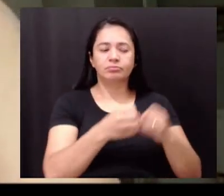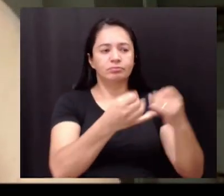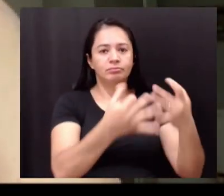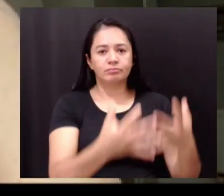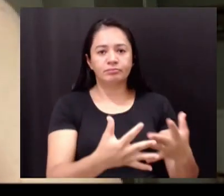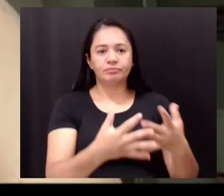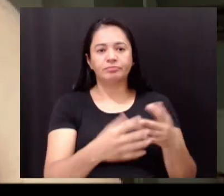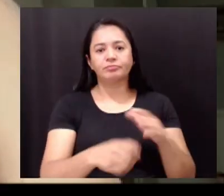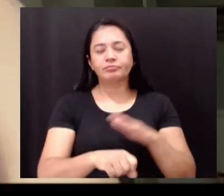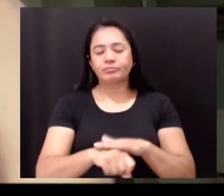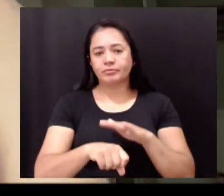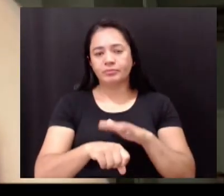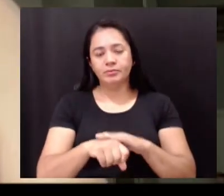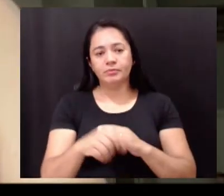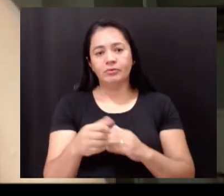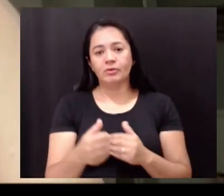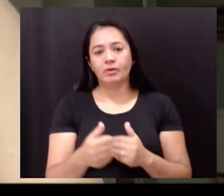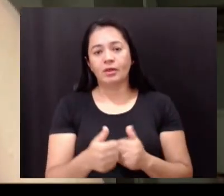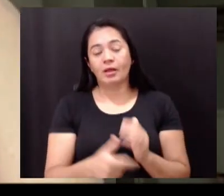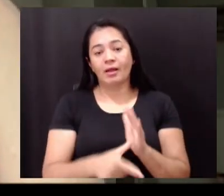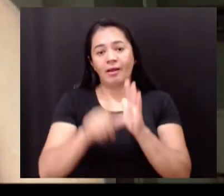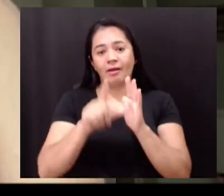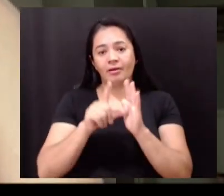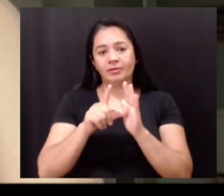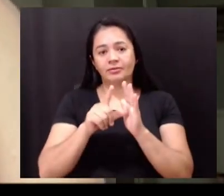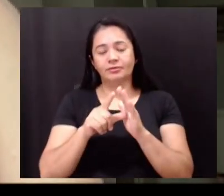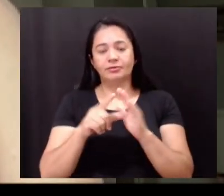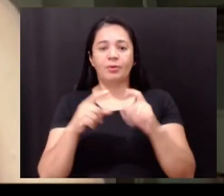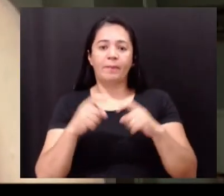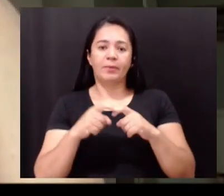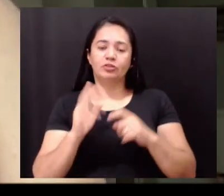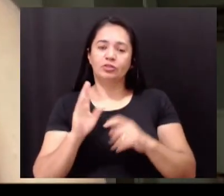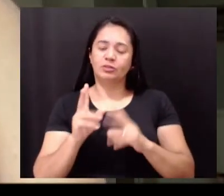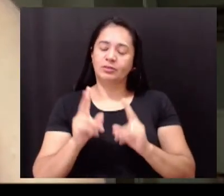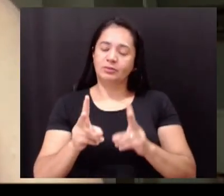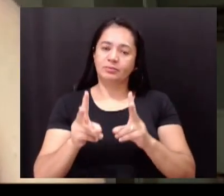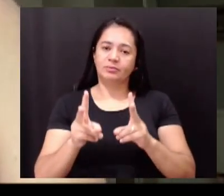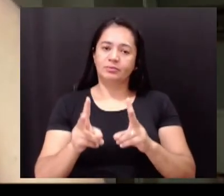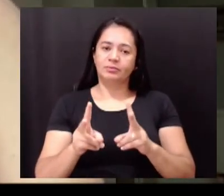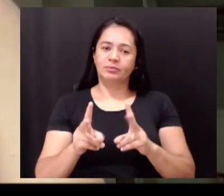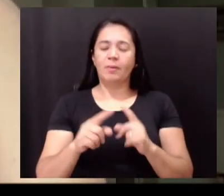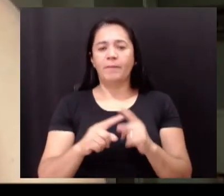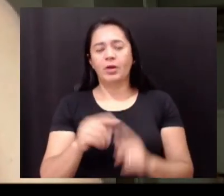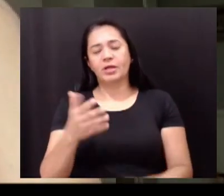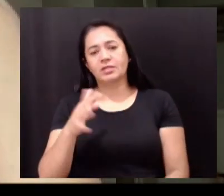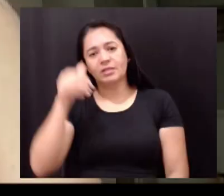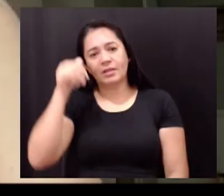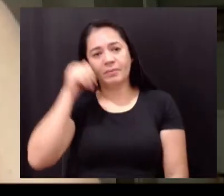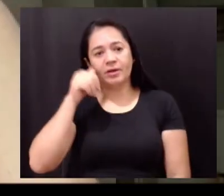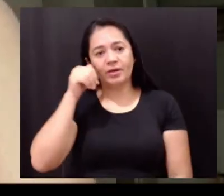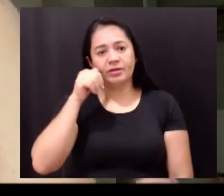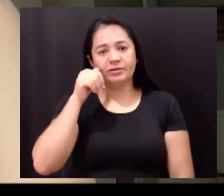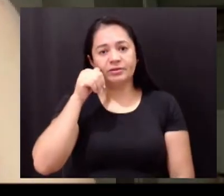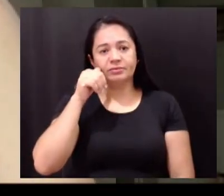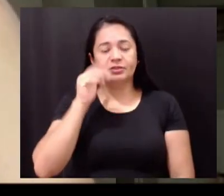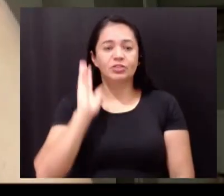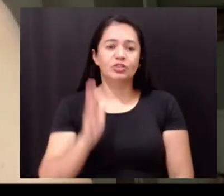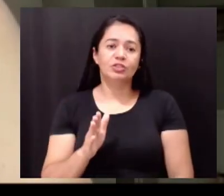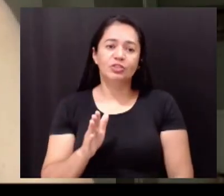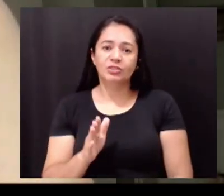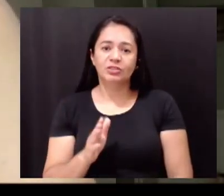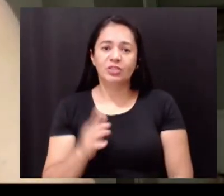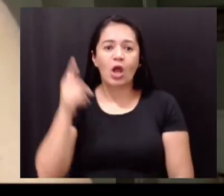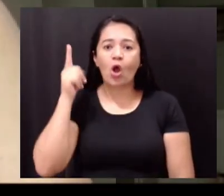mais precoce. Porque geralmente a maioria das mulheres são imunocompetentes e conseguem